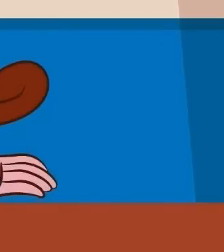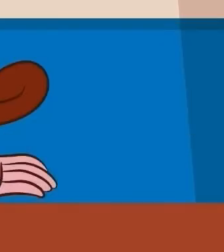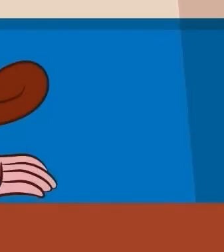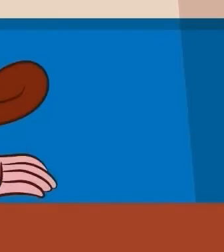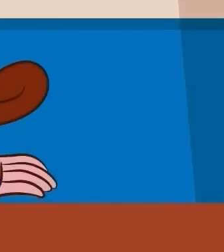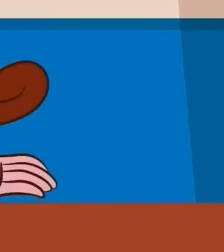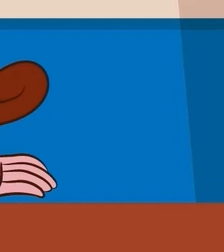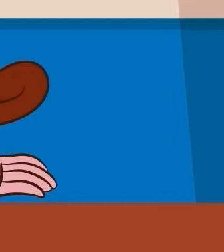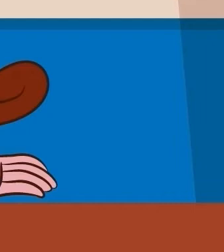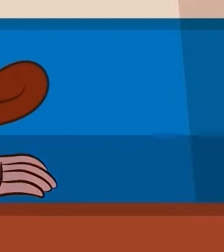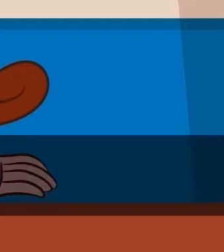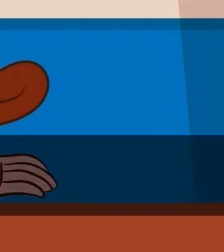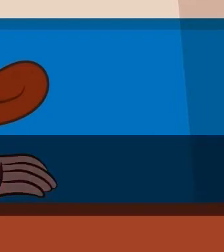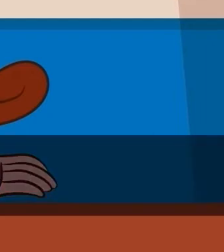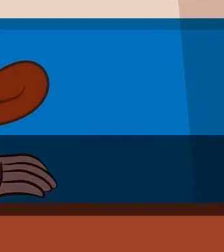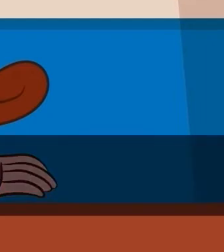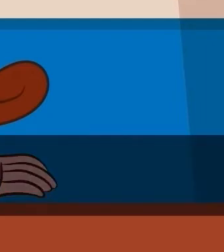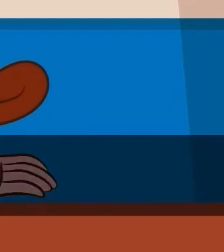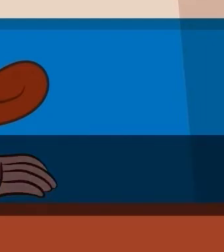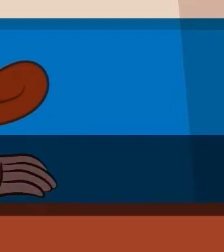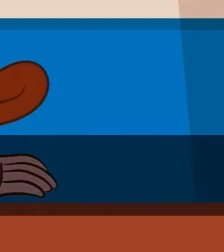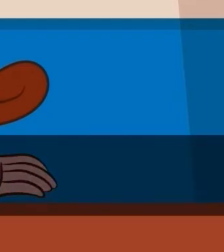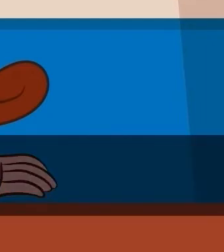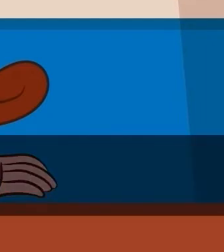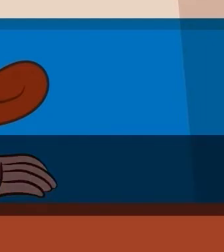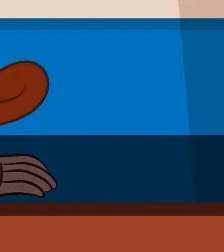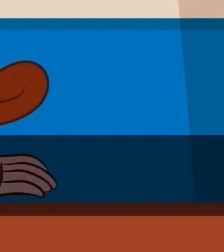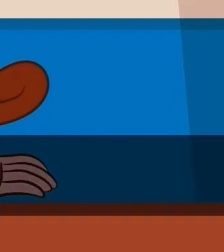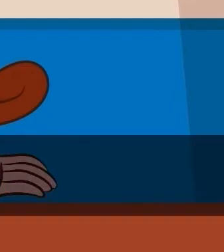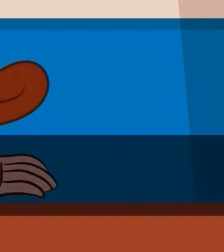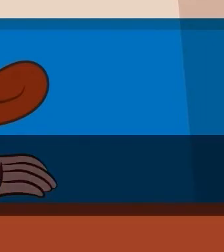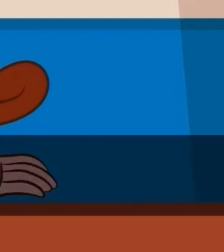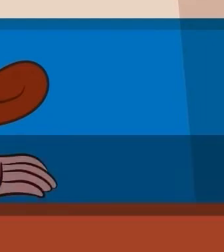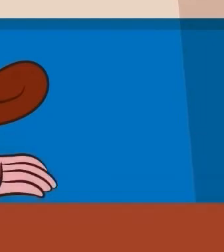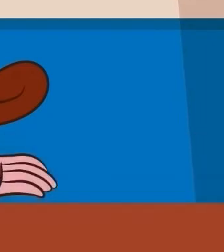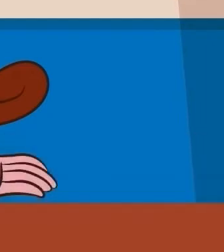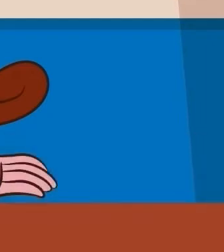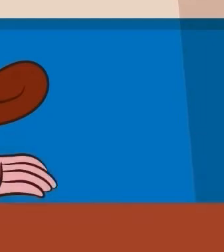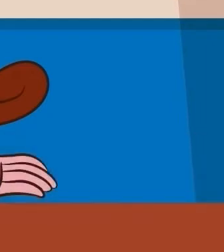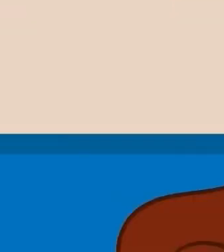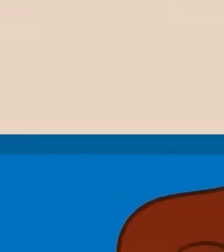here? Yes, they are. They all study with me.